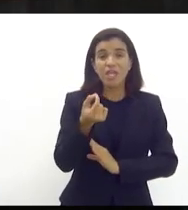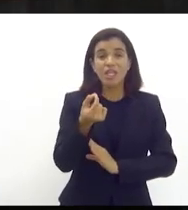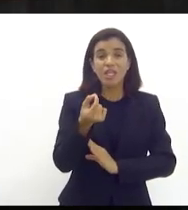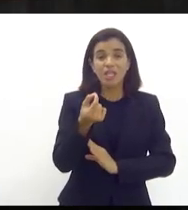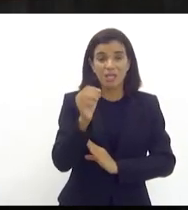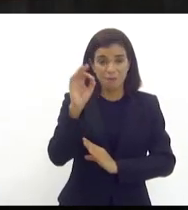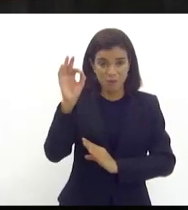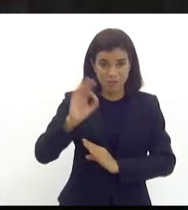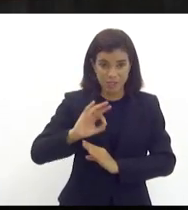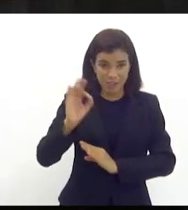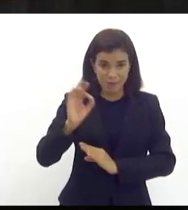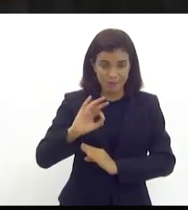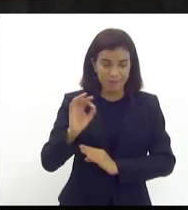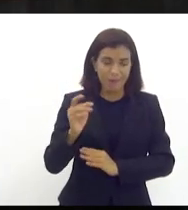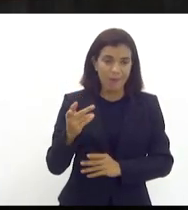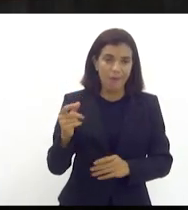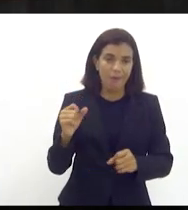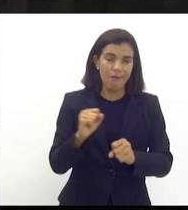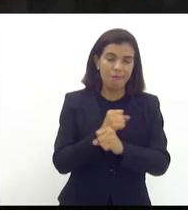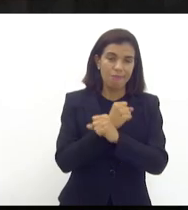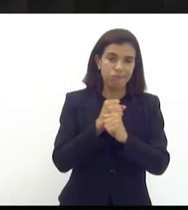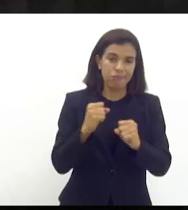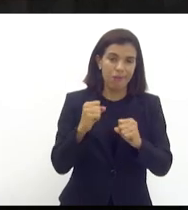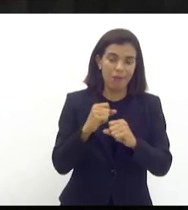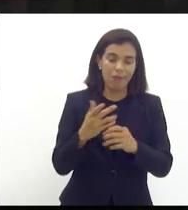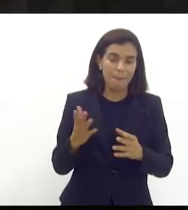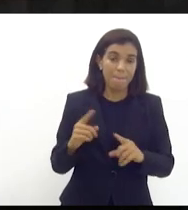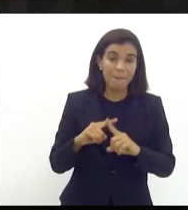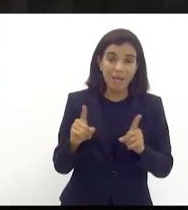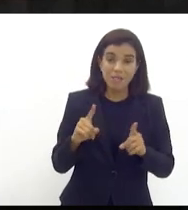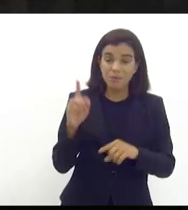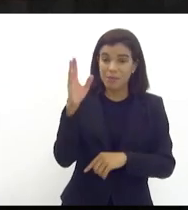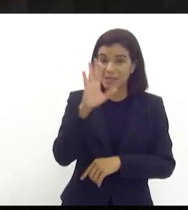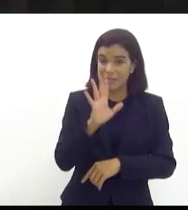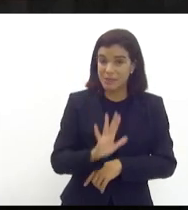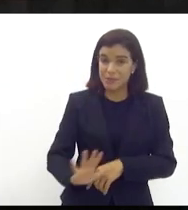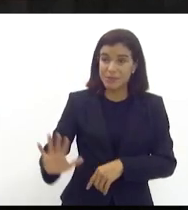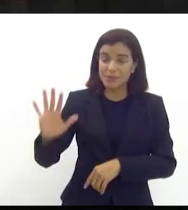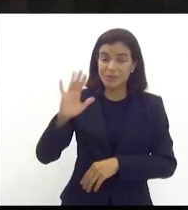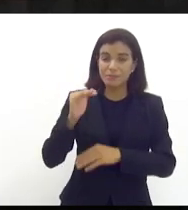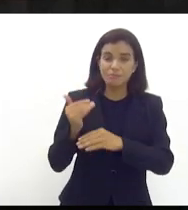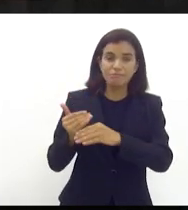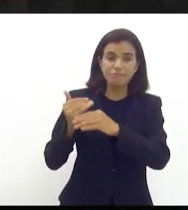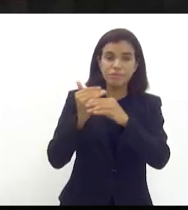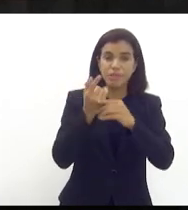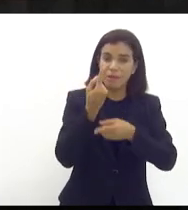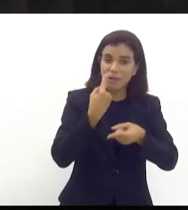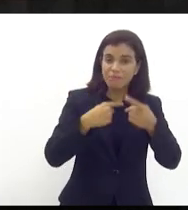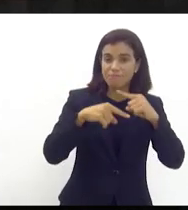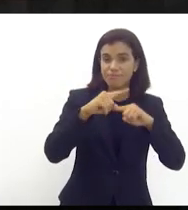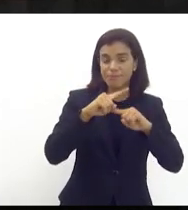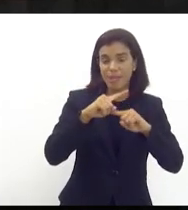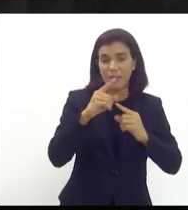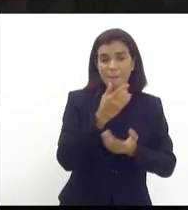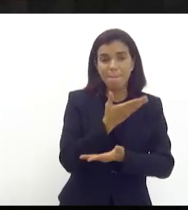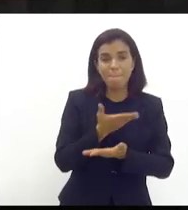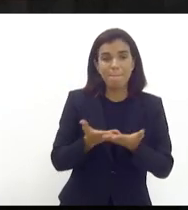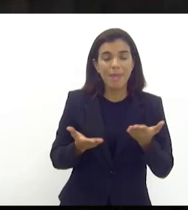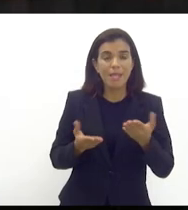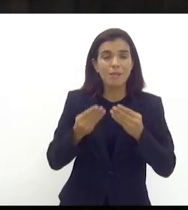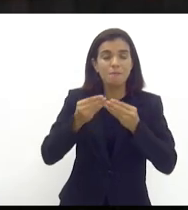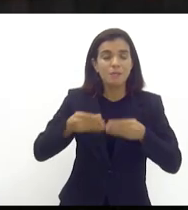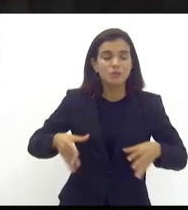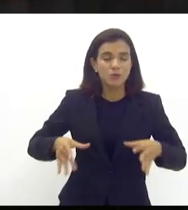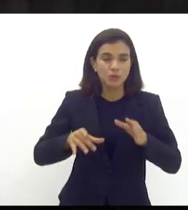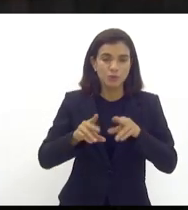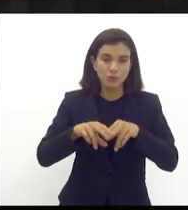praticamente a alíquota que está adotando o Brasil inteiro para se recompor das perdas das leis complementares